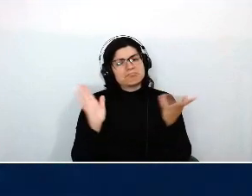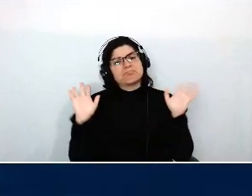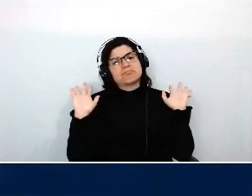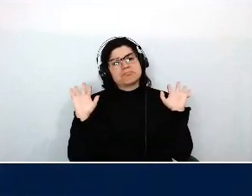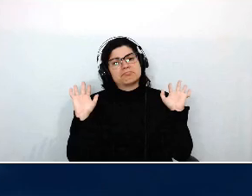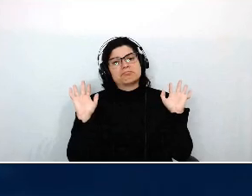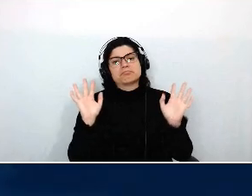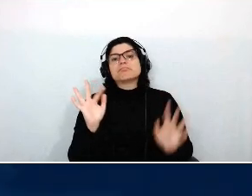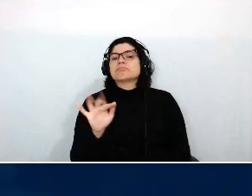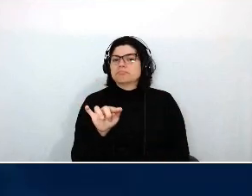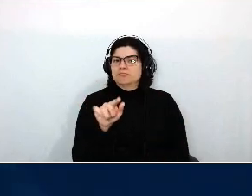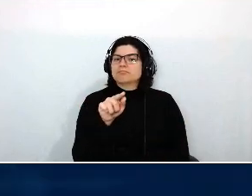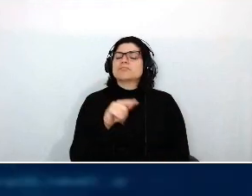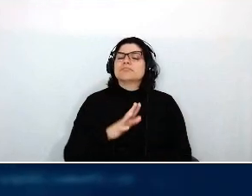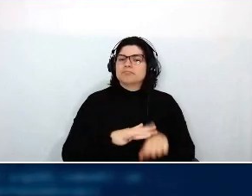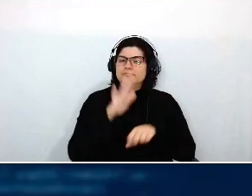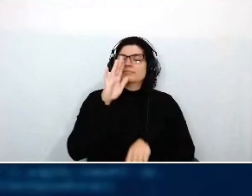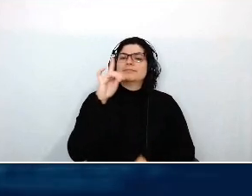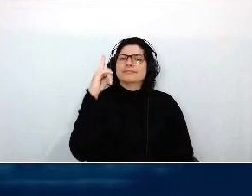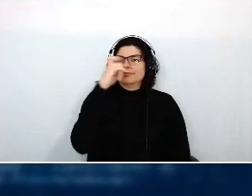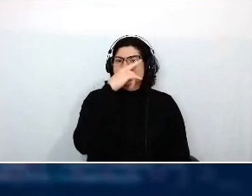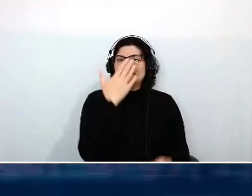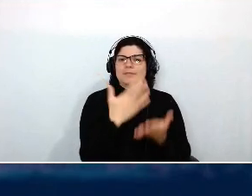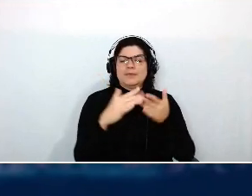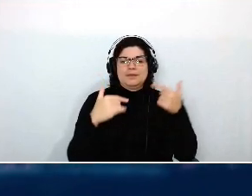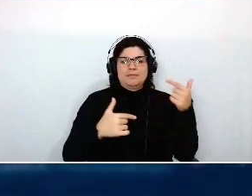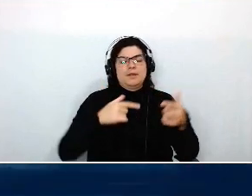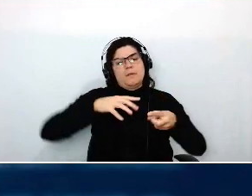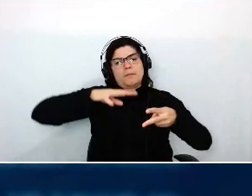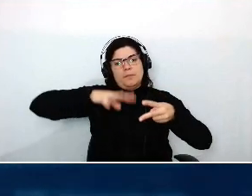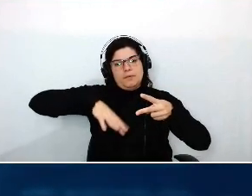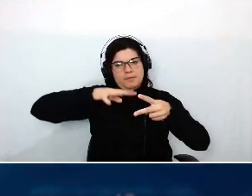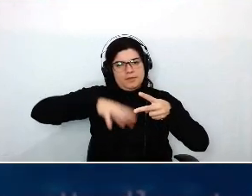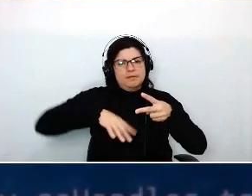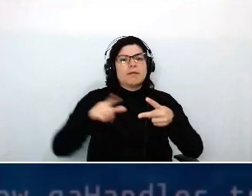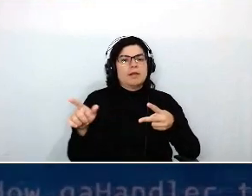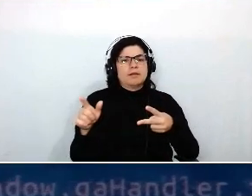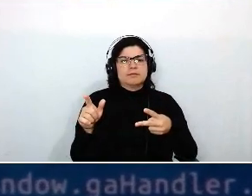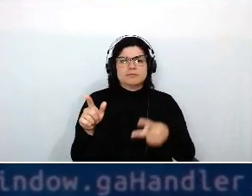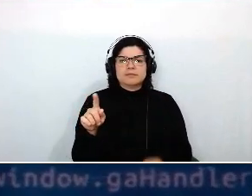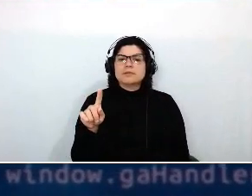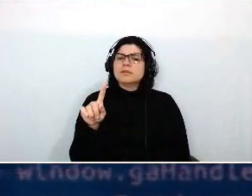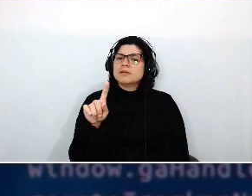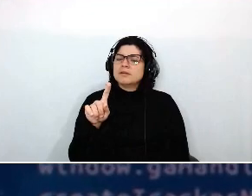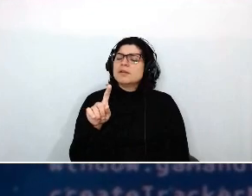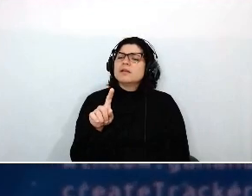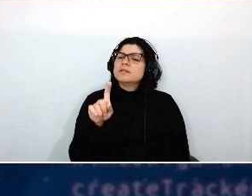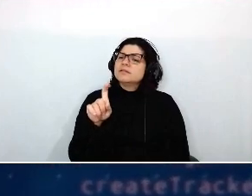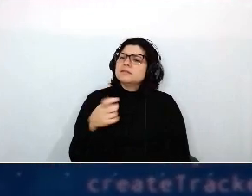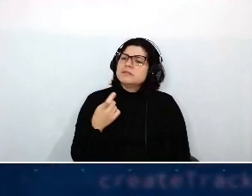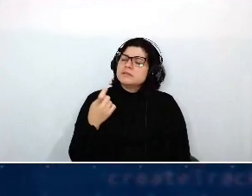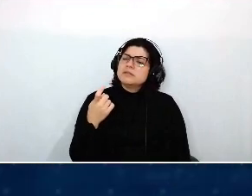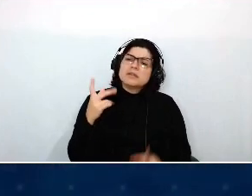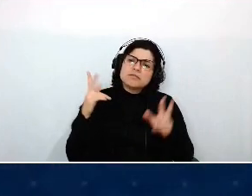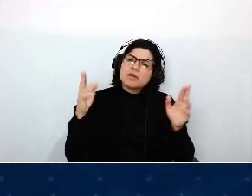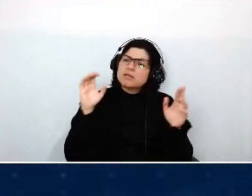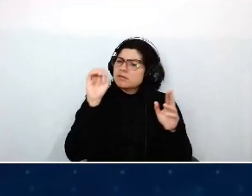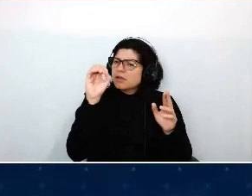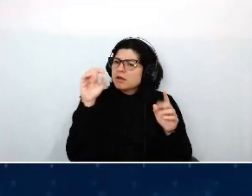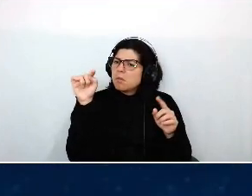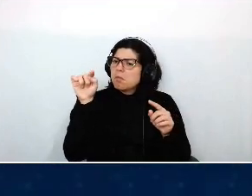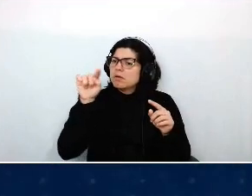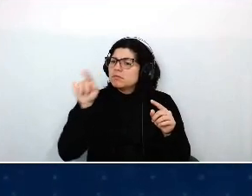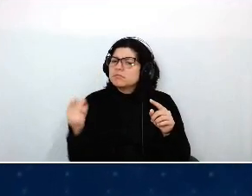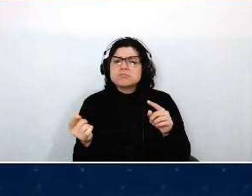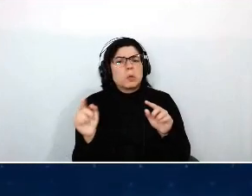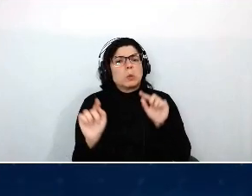coisas mais difíceis quando estava começando na programação. Cara, de x igual a 0, ponto e vírgula, x menor igual a 10. O que está acontecendo? O que é um for? Né?